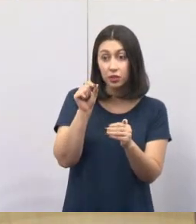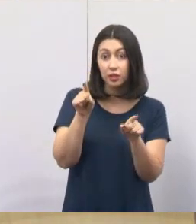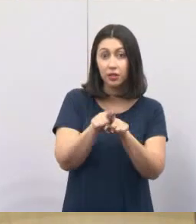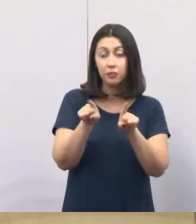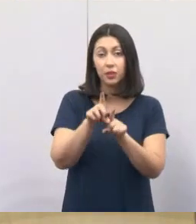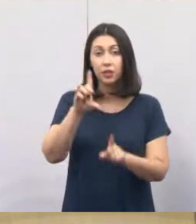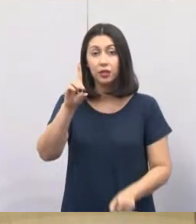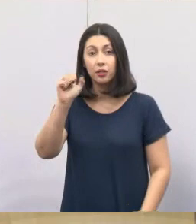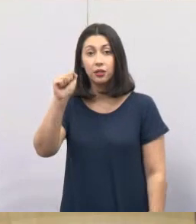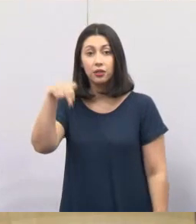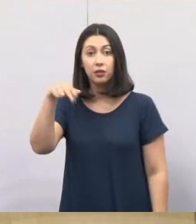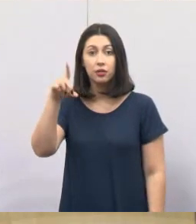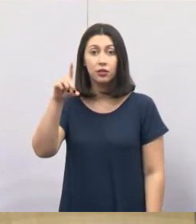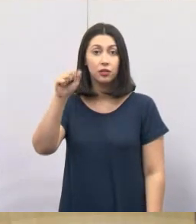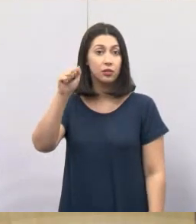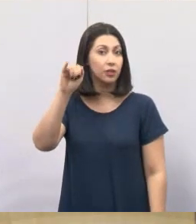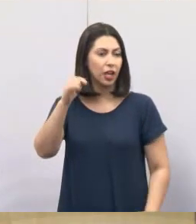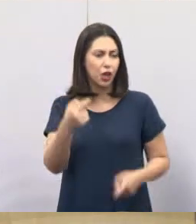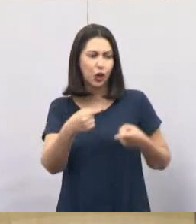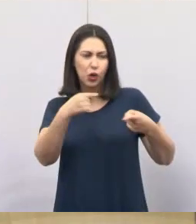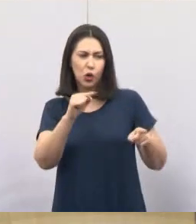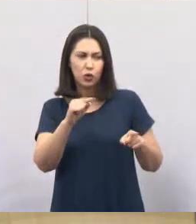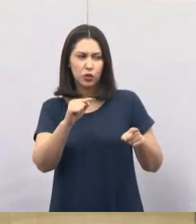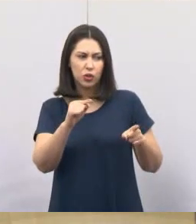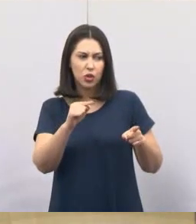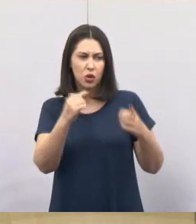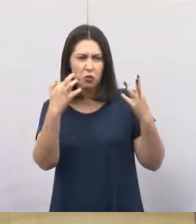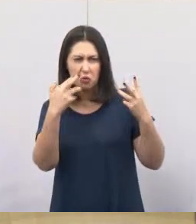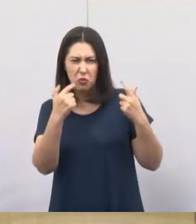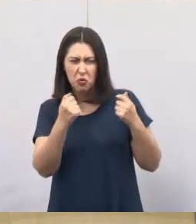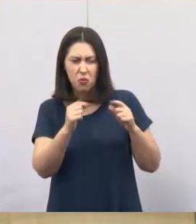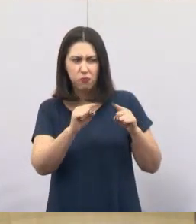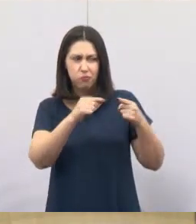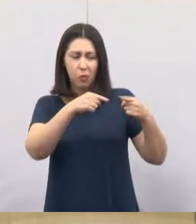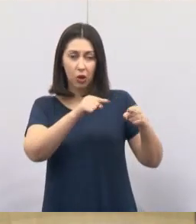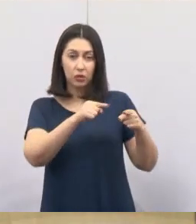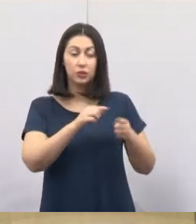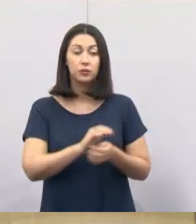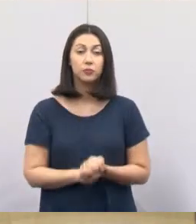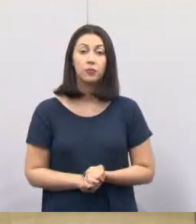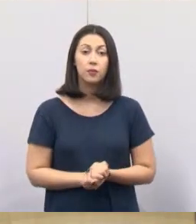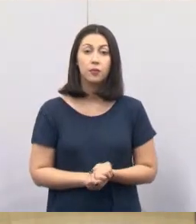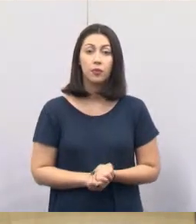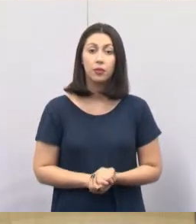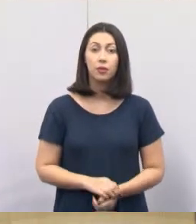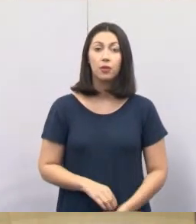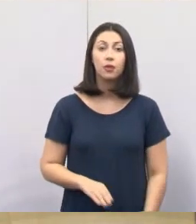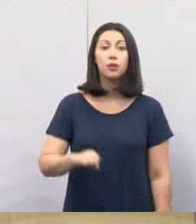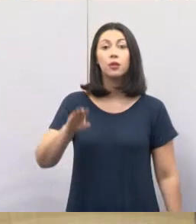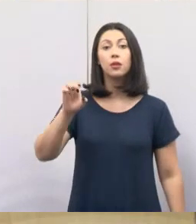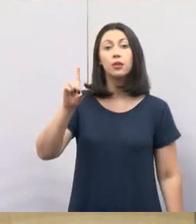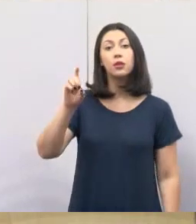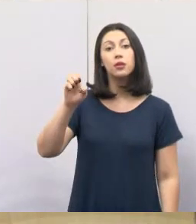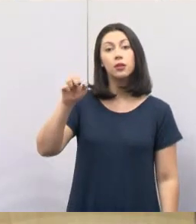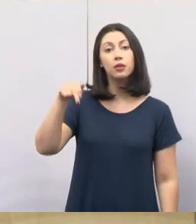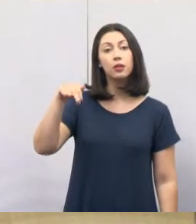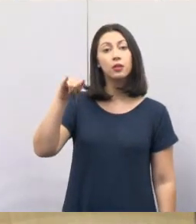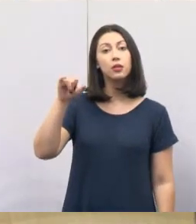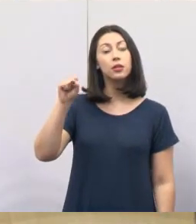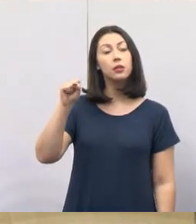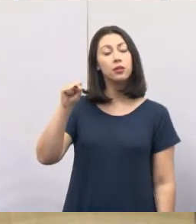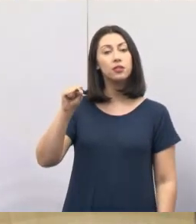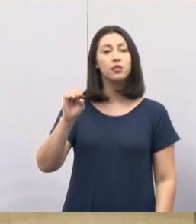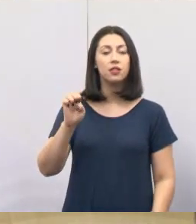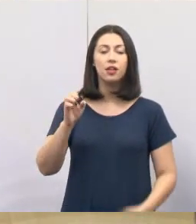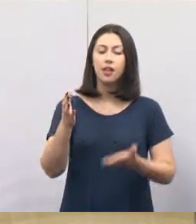Dandai contra o Monstro da Mãe. Imagem anexa. Belize Monfeoli é roteirista de ficção e